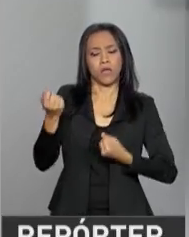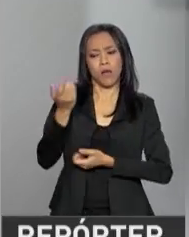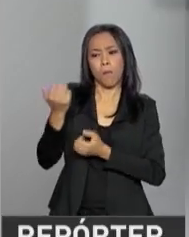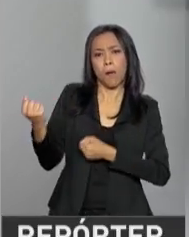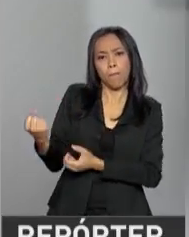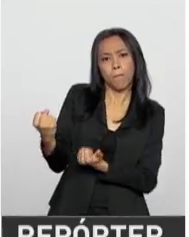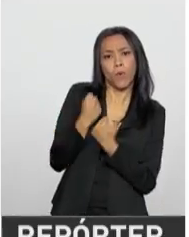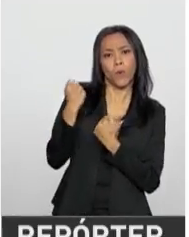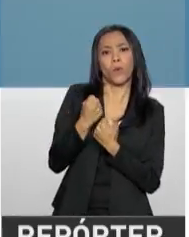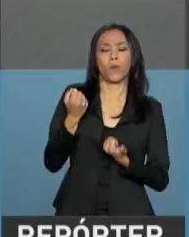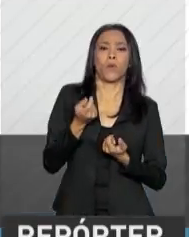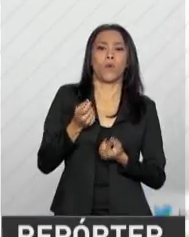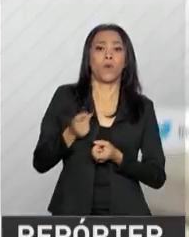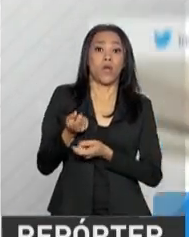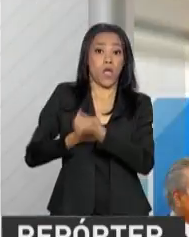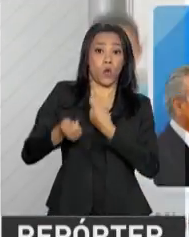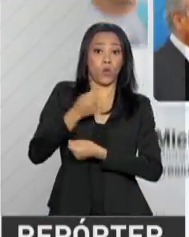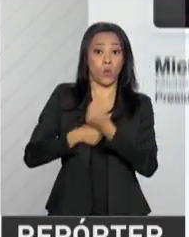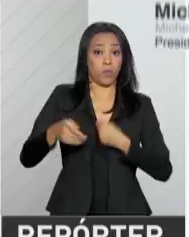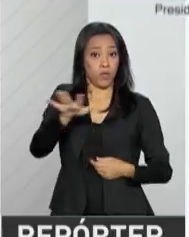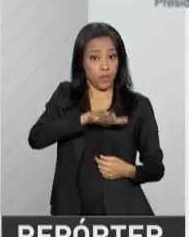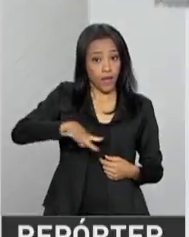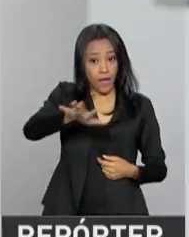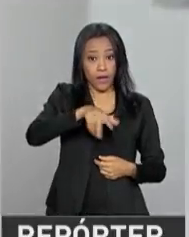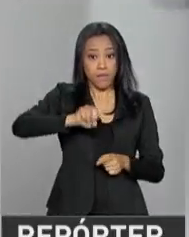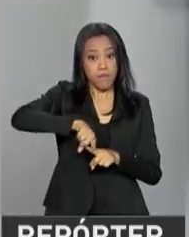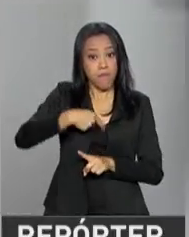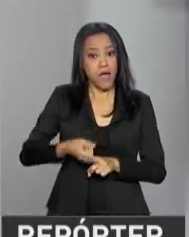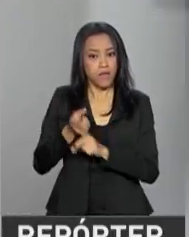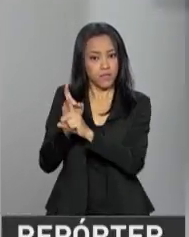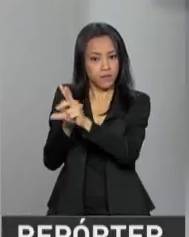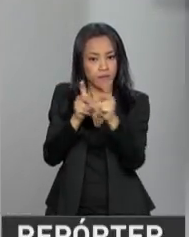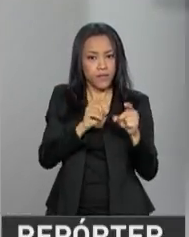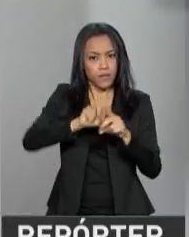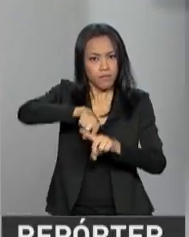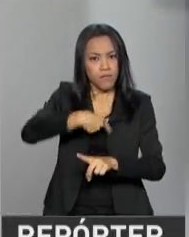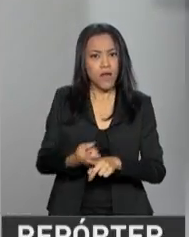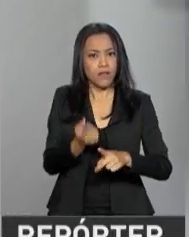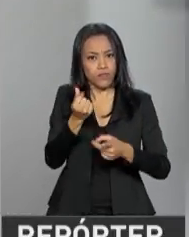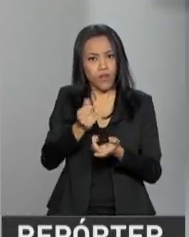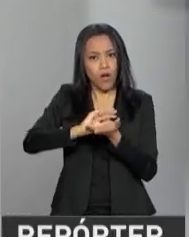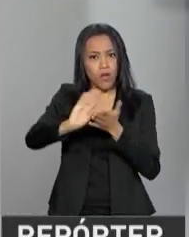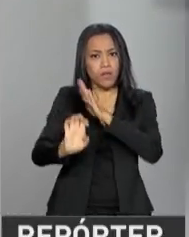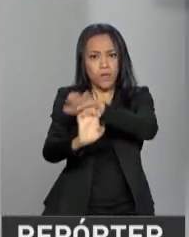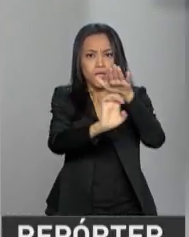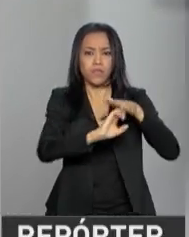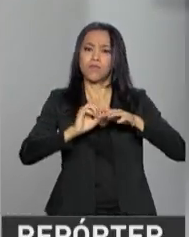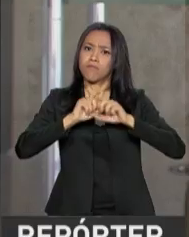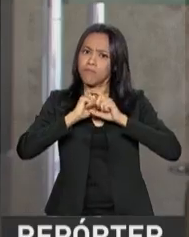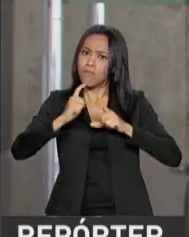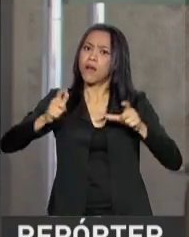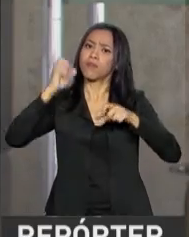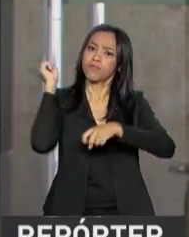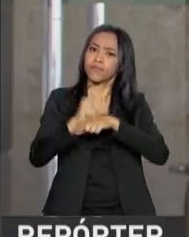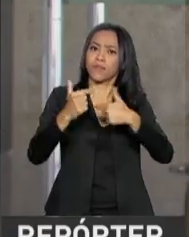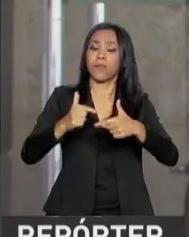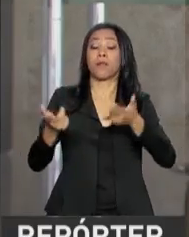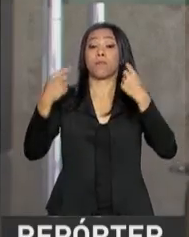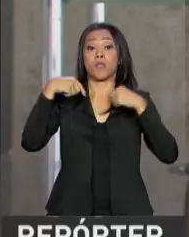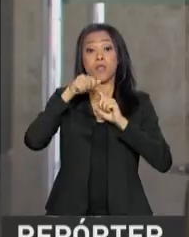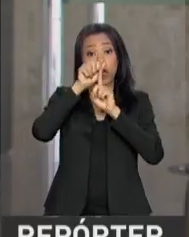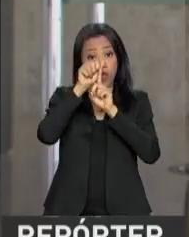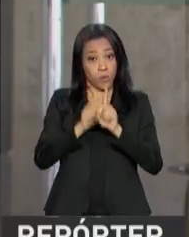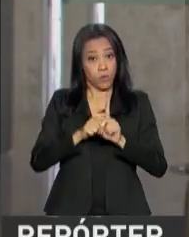e arábia saudita em busca de mais comércio mais investimentos e mais empregos no começo deste mês o presidente